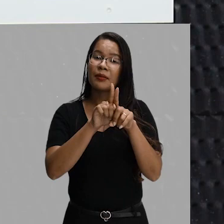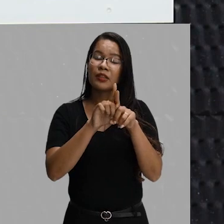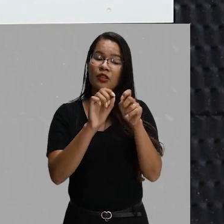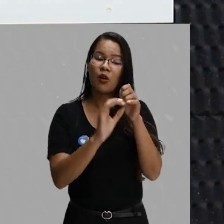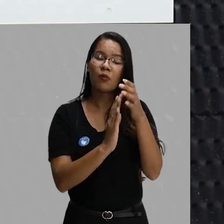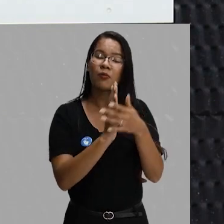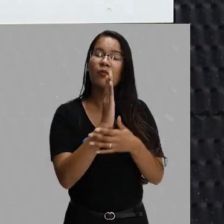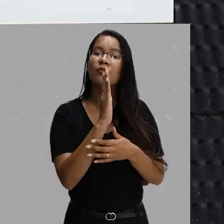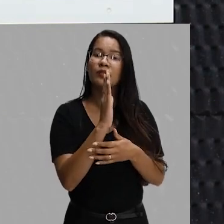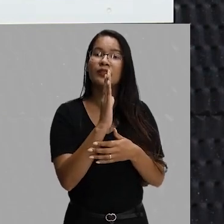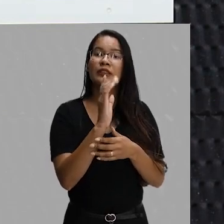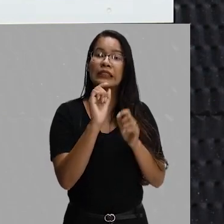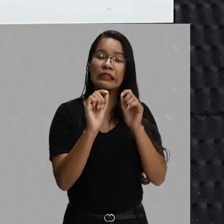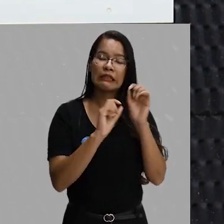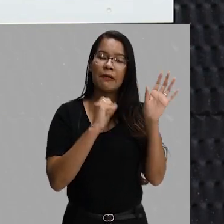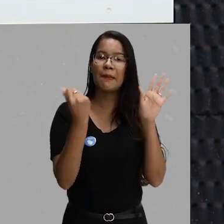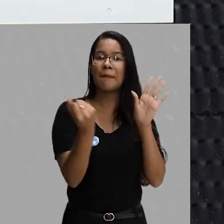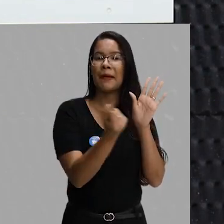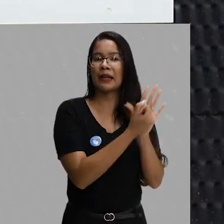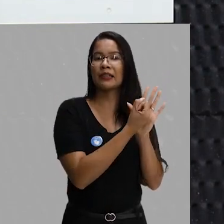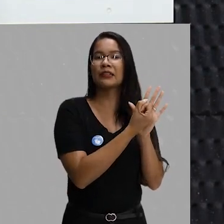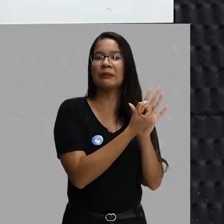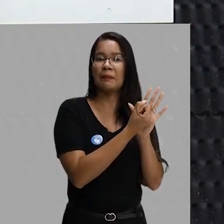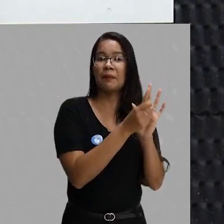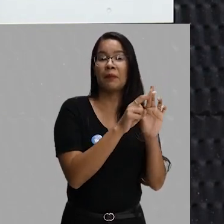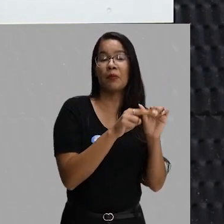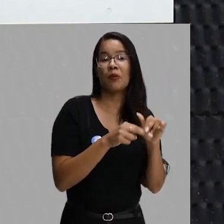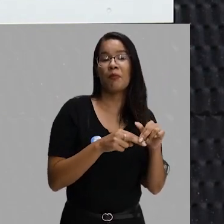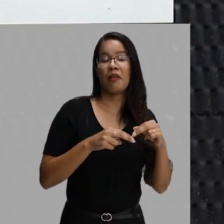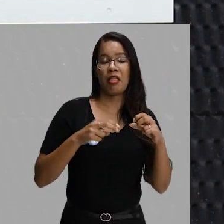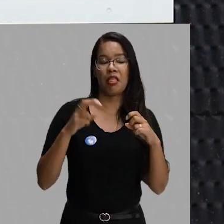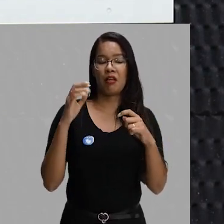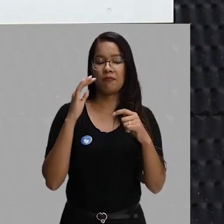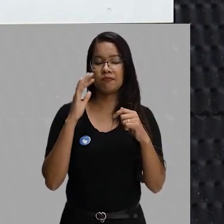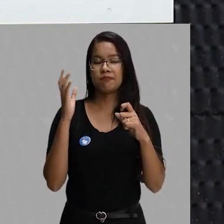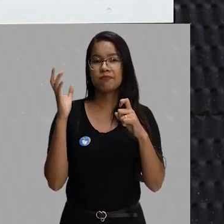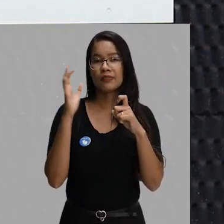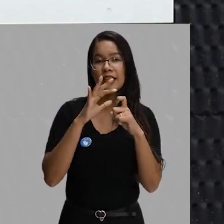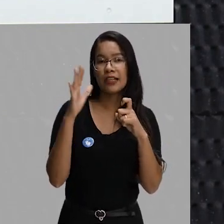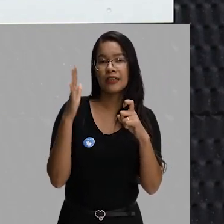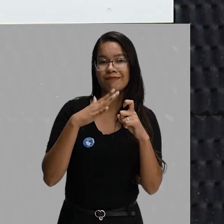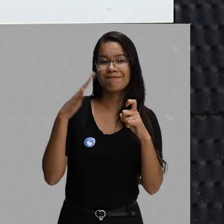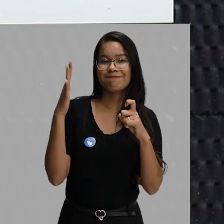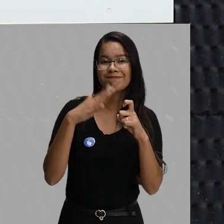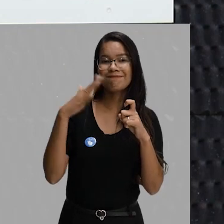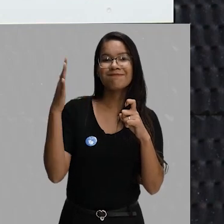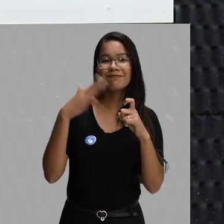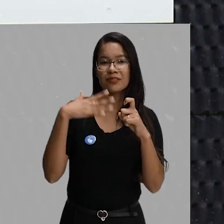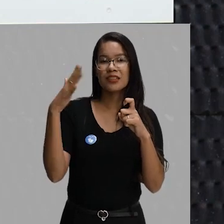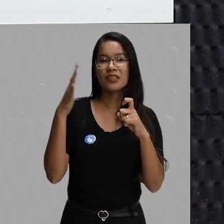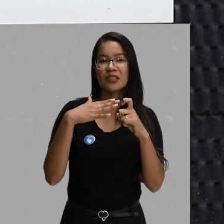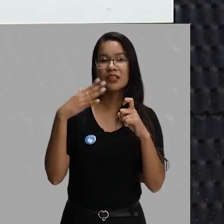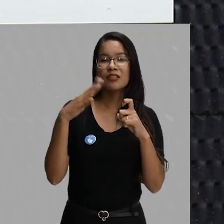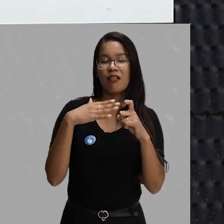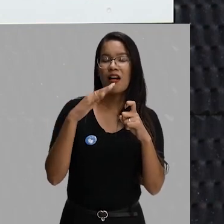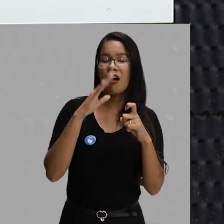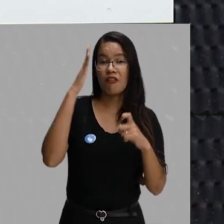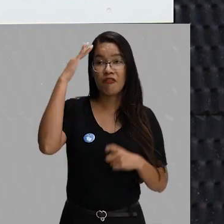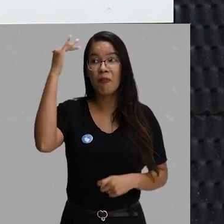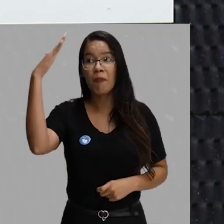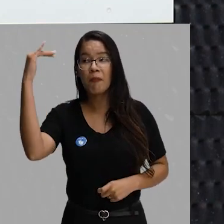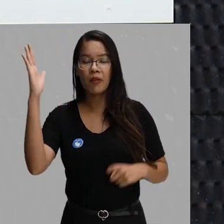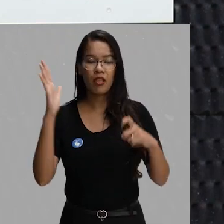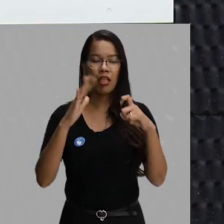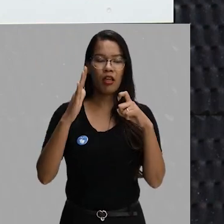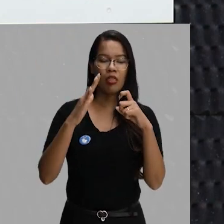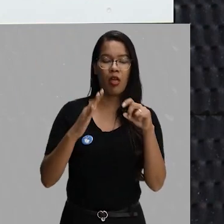origem, é uma história também marcada por uma lenda. A famosa lenda dos irmãos Rômulo e Remo, que